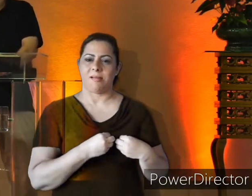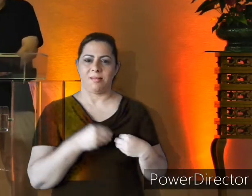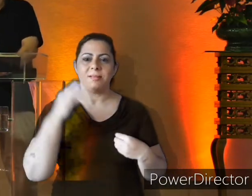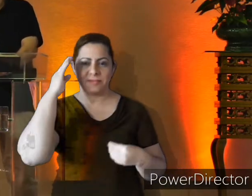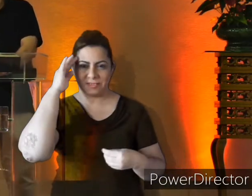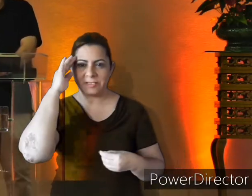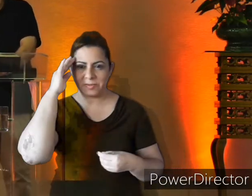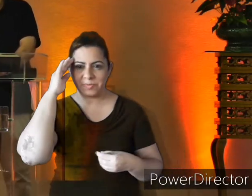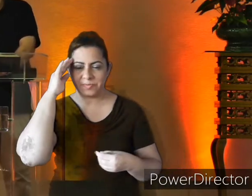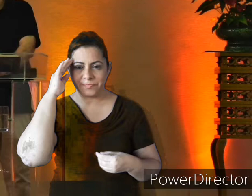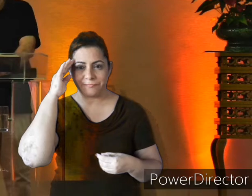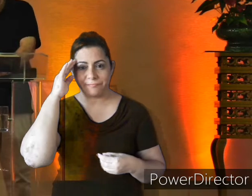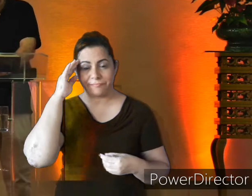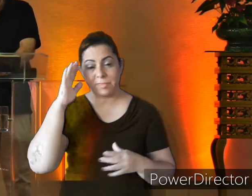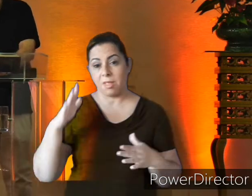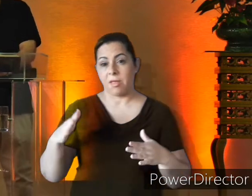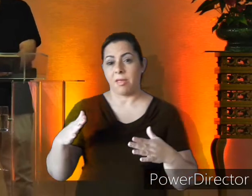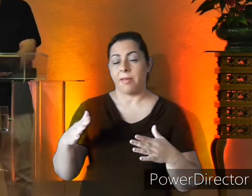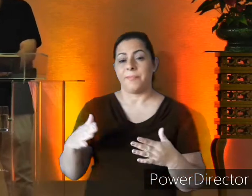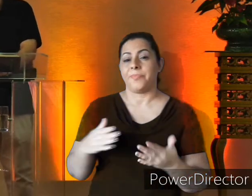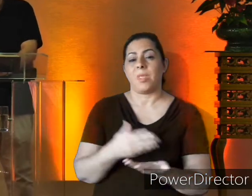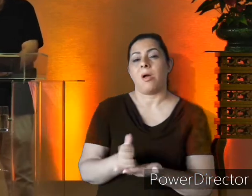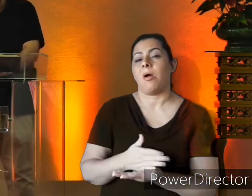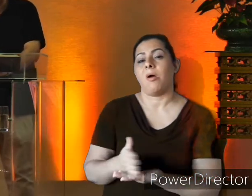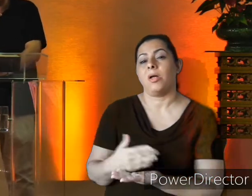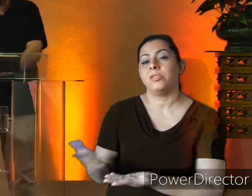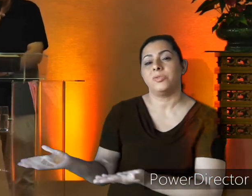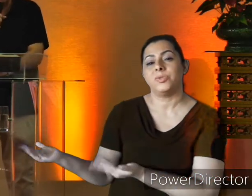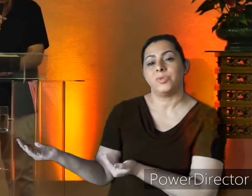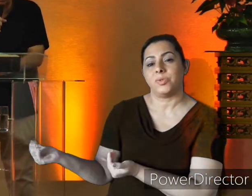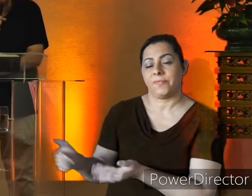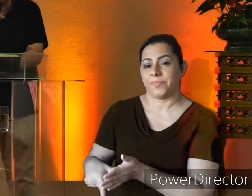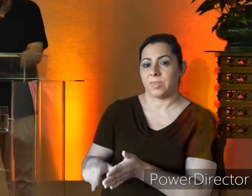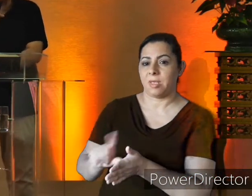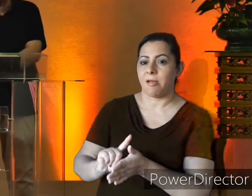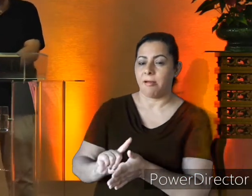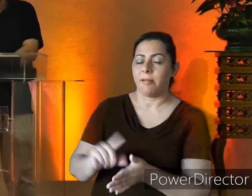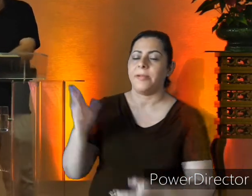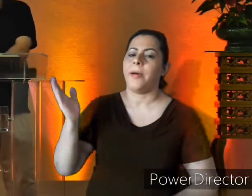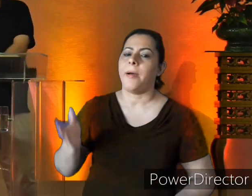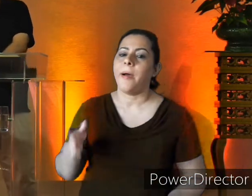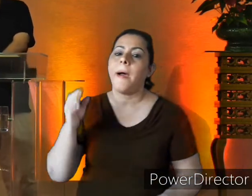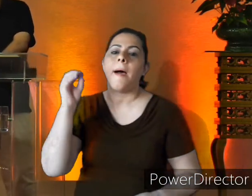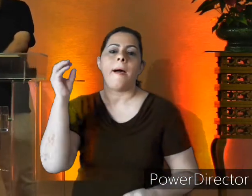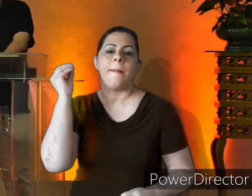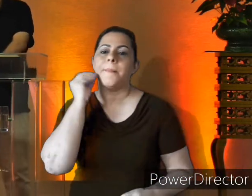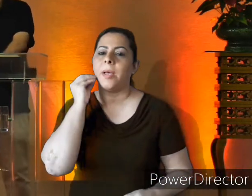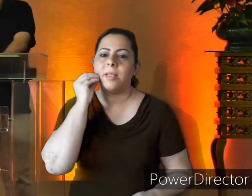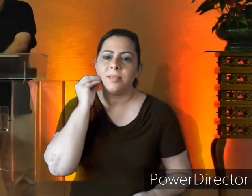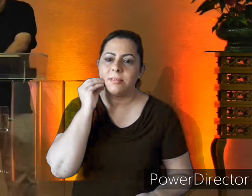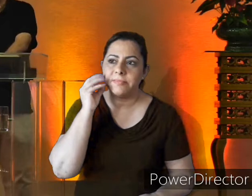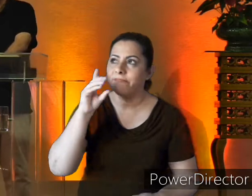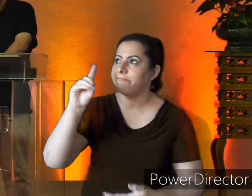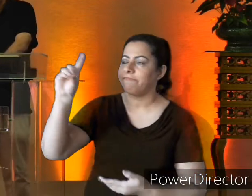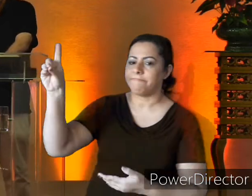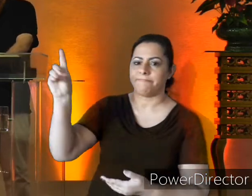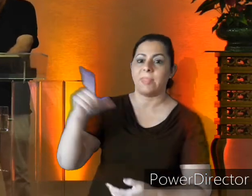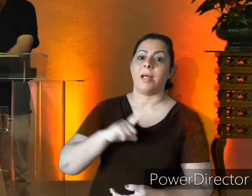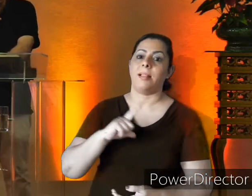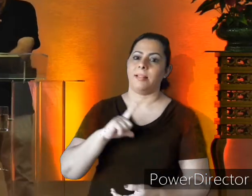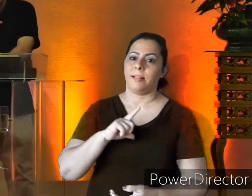mundo. Quantos jovens na face da terra que já experimentaram as bênçãos, a glória de